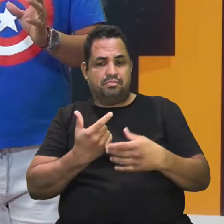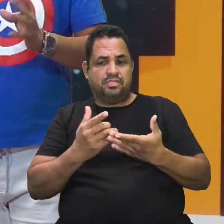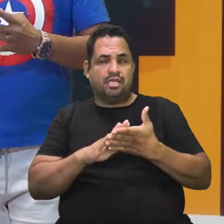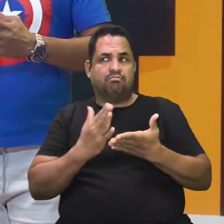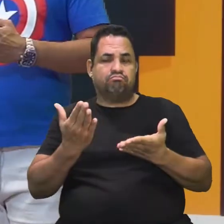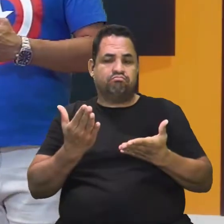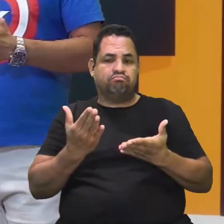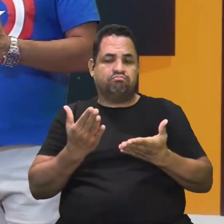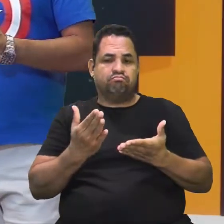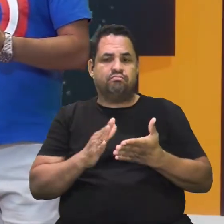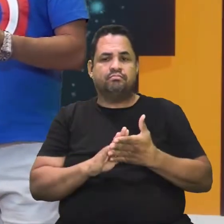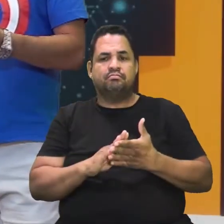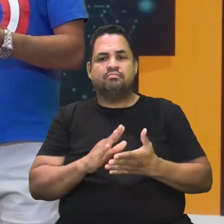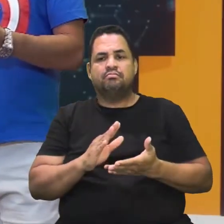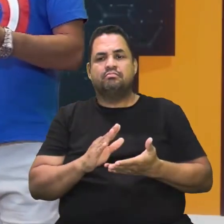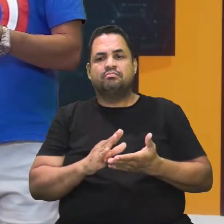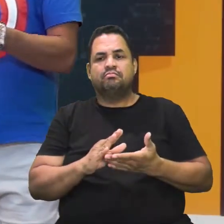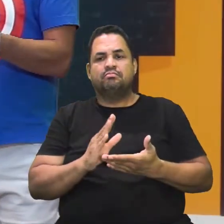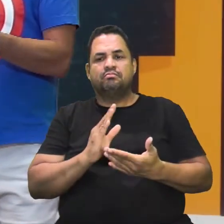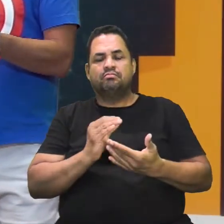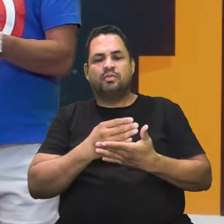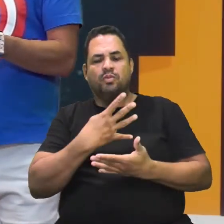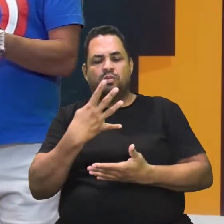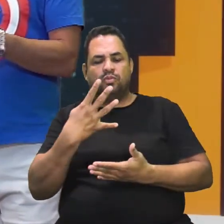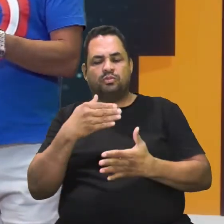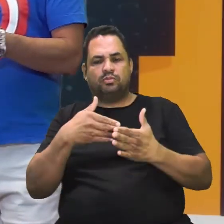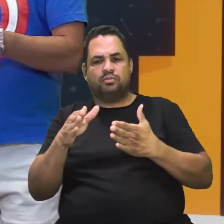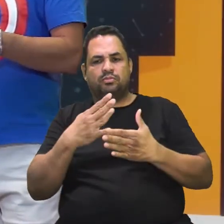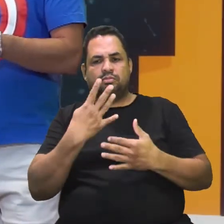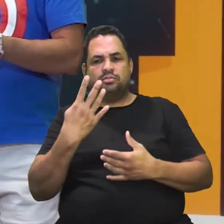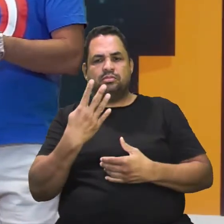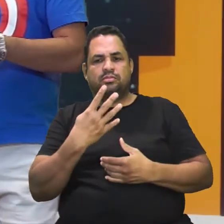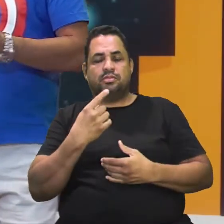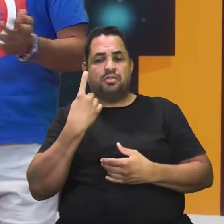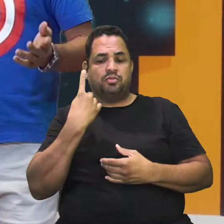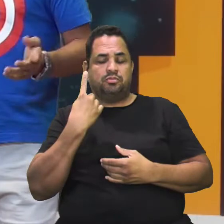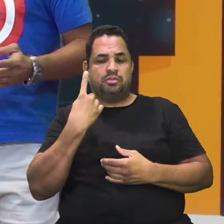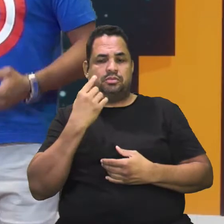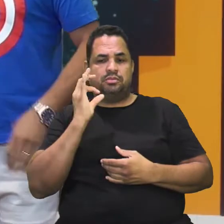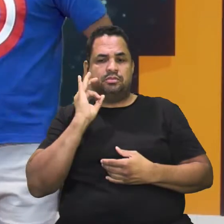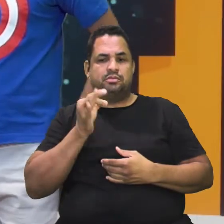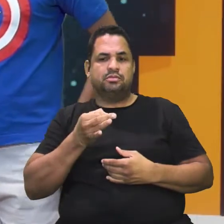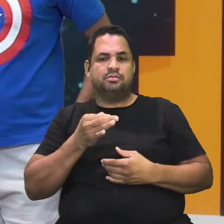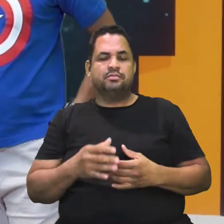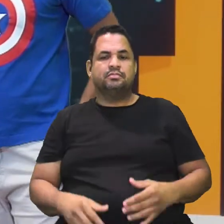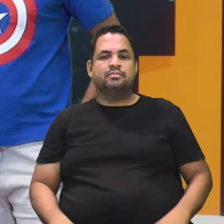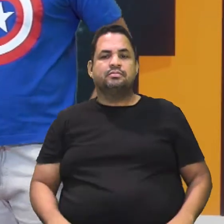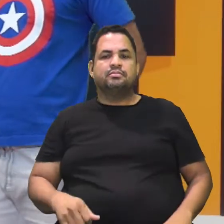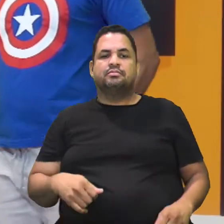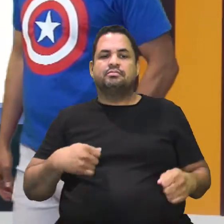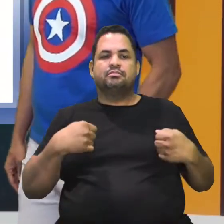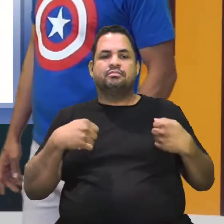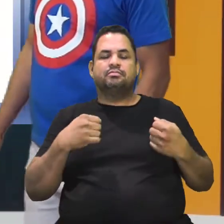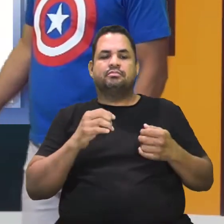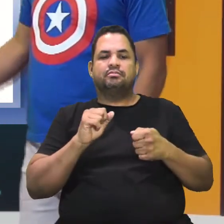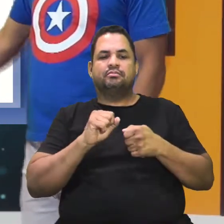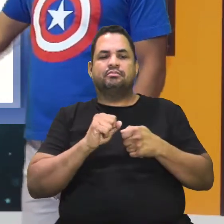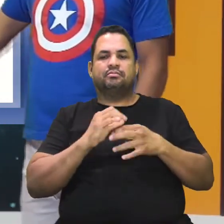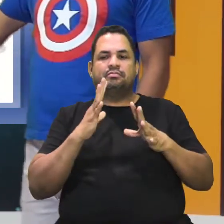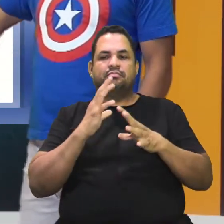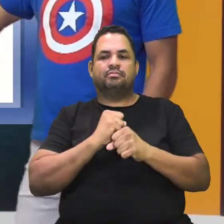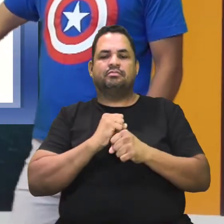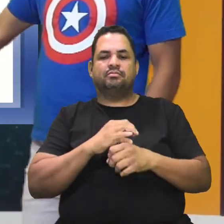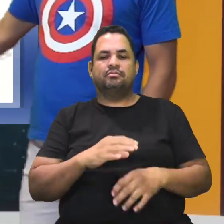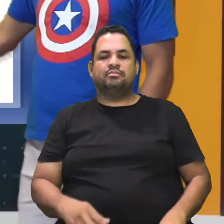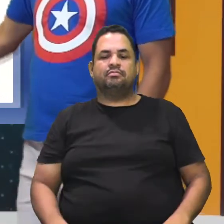já conhece. Ó, agora eu fiquei pensando, eu falei, poxa, ia jogar 4 fora e ia ficar só com a certa. Pois é. Nem e aqui é uma coisa conta. interessante, tá? Nesse caso